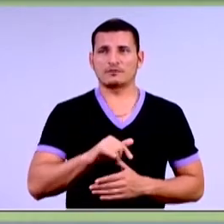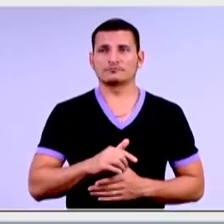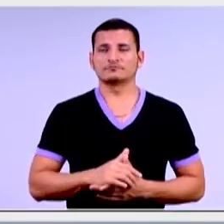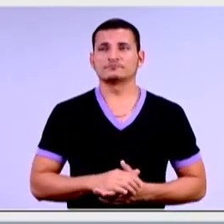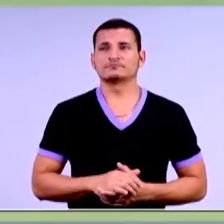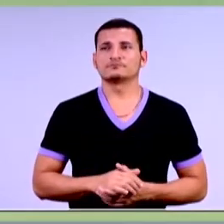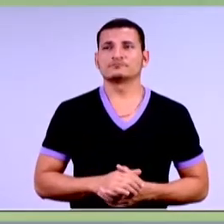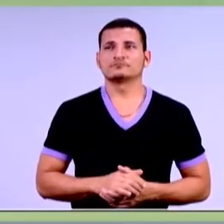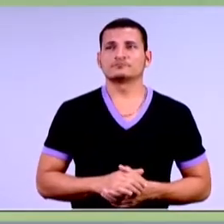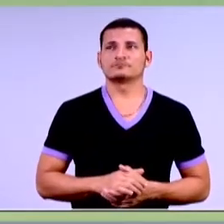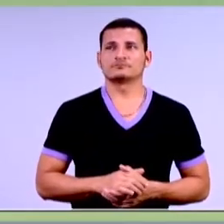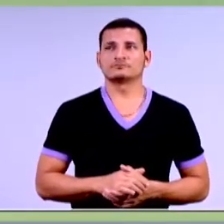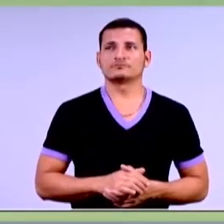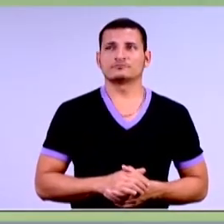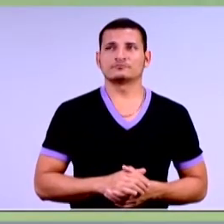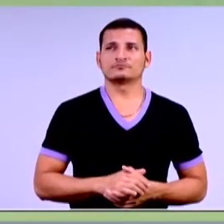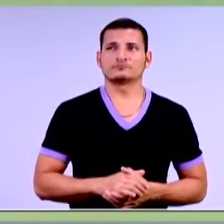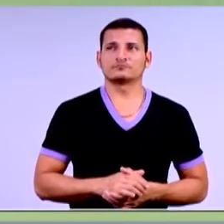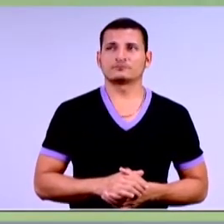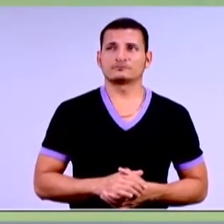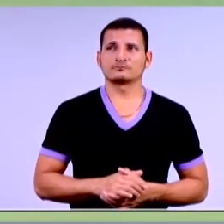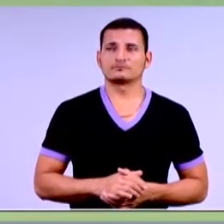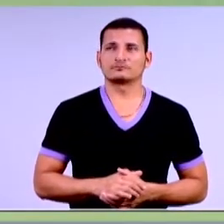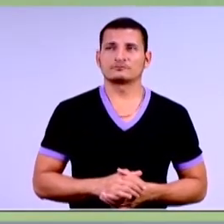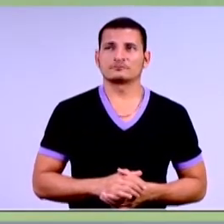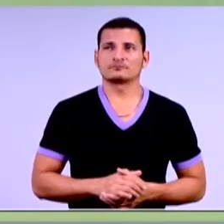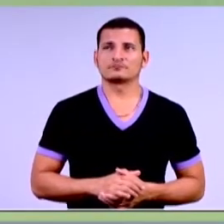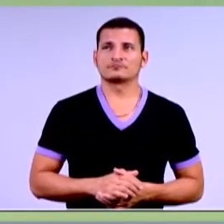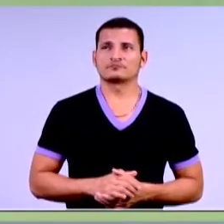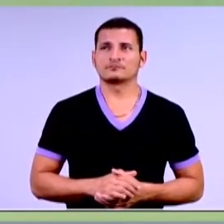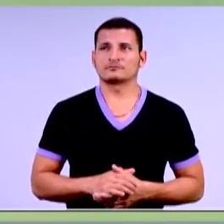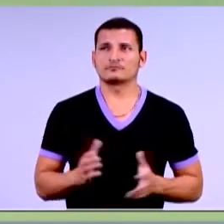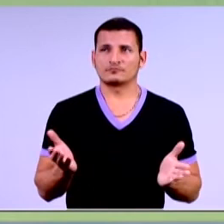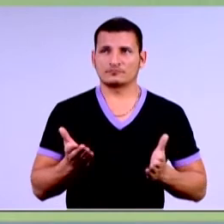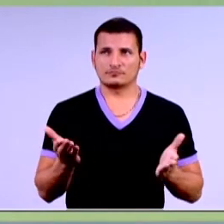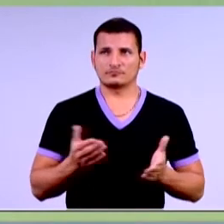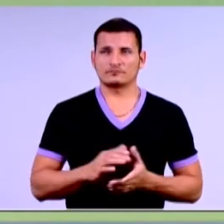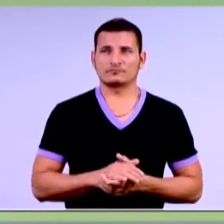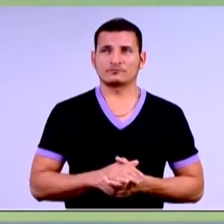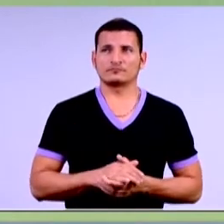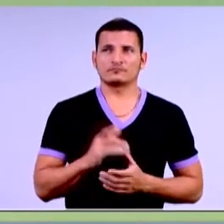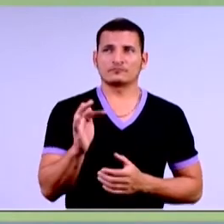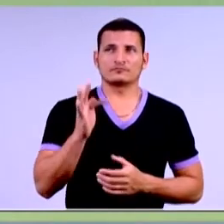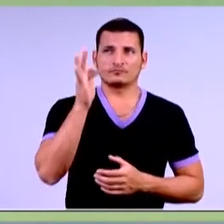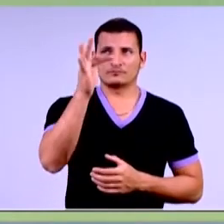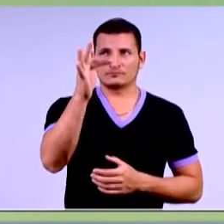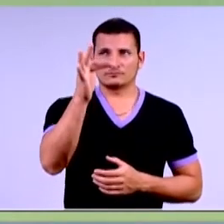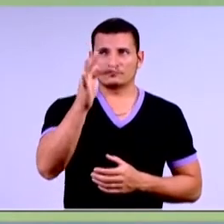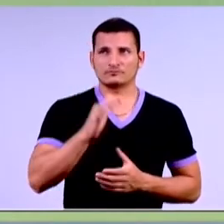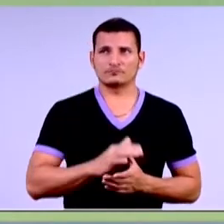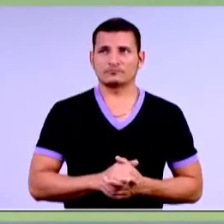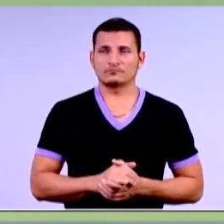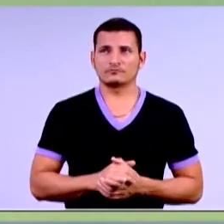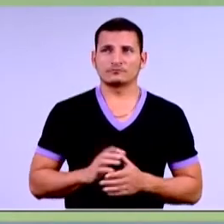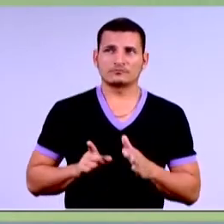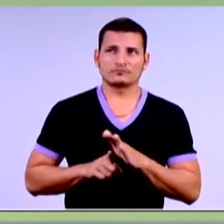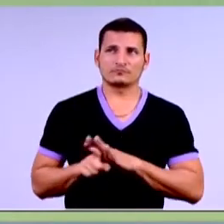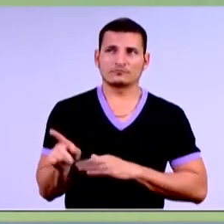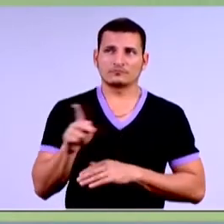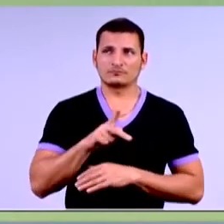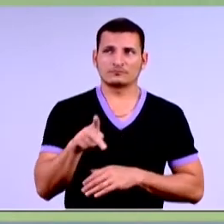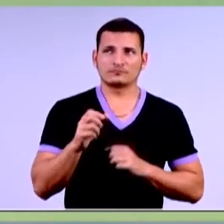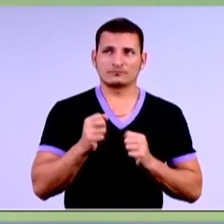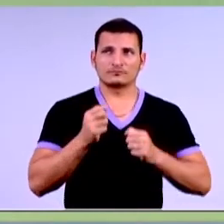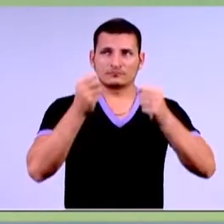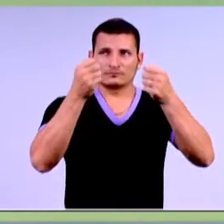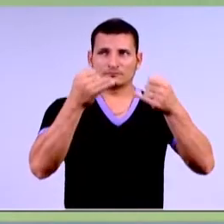ok dando seqüência agora nós vamos trabalhar um pouquinho com o futuro professor leide você poderia estar